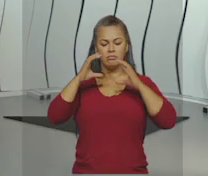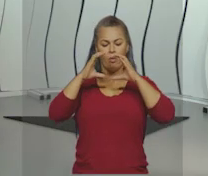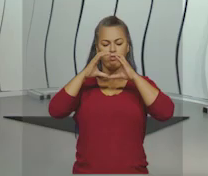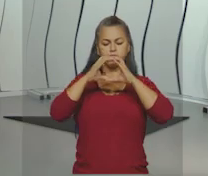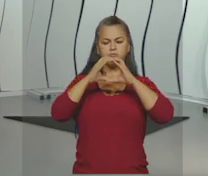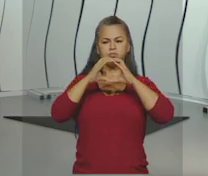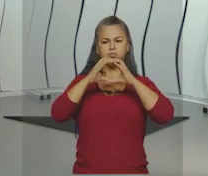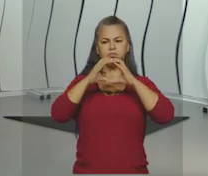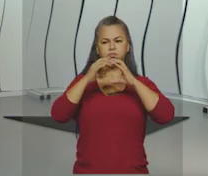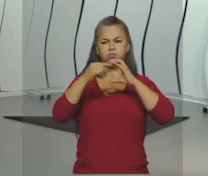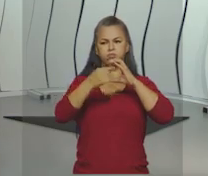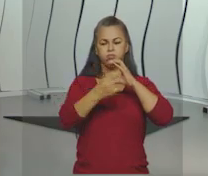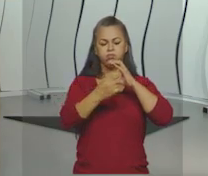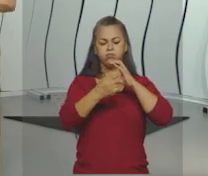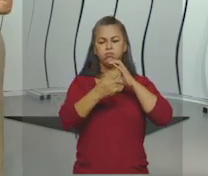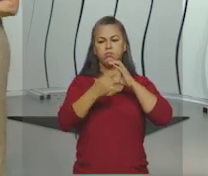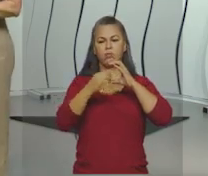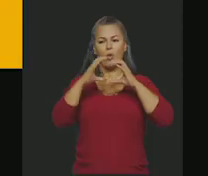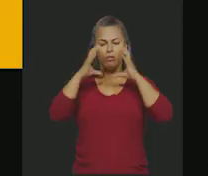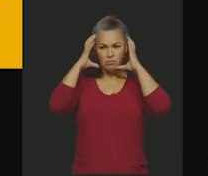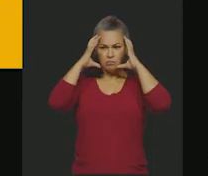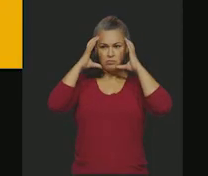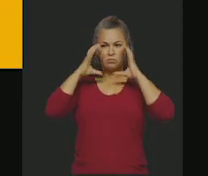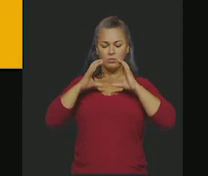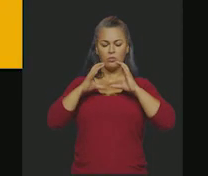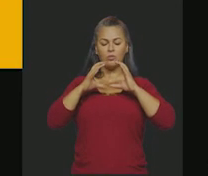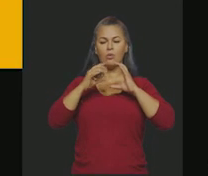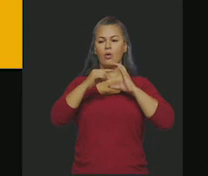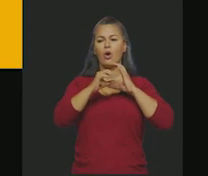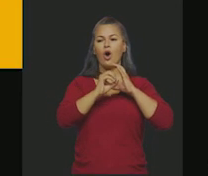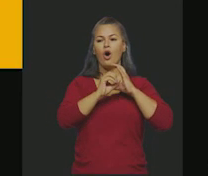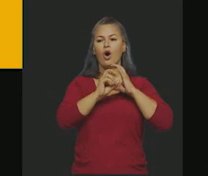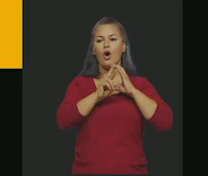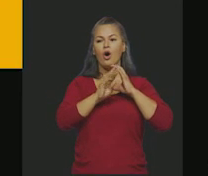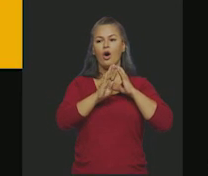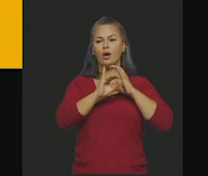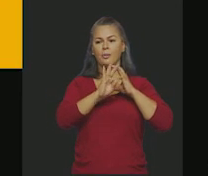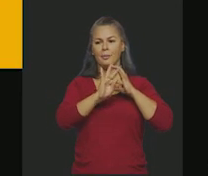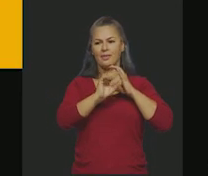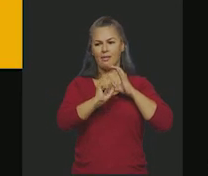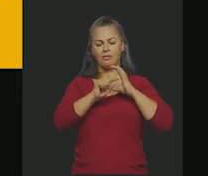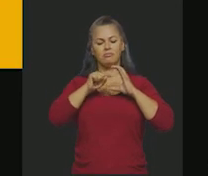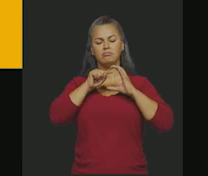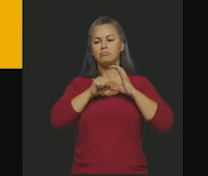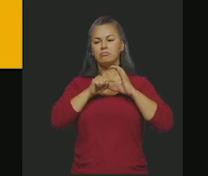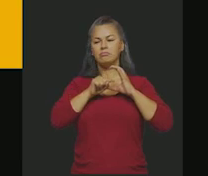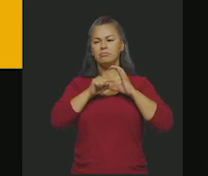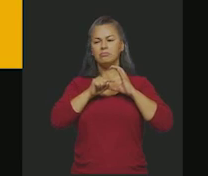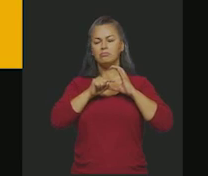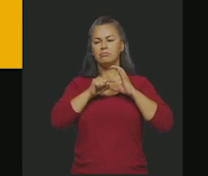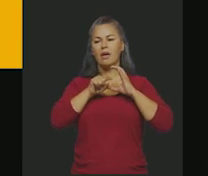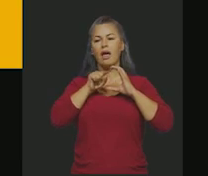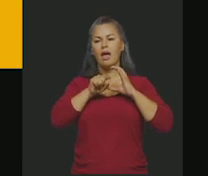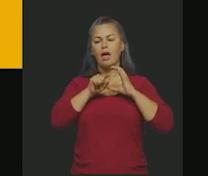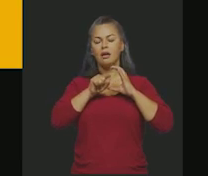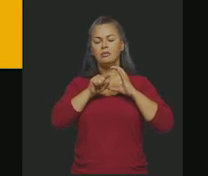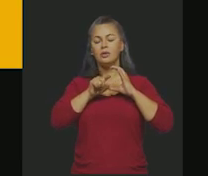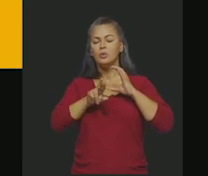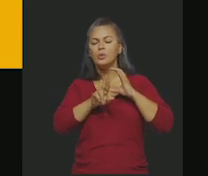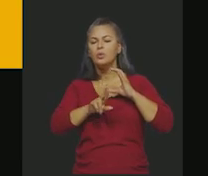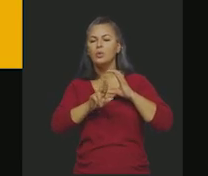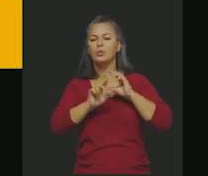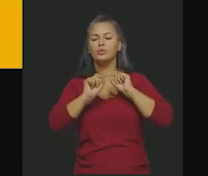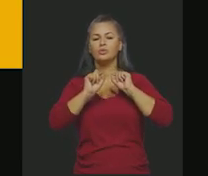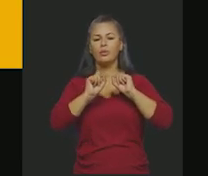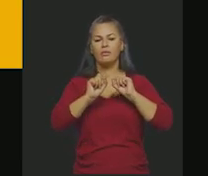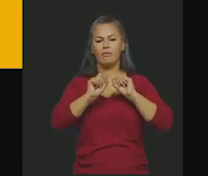chamada órbita. Tá? Sua tarefa é converter a luz, né, as